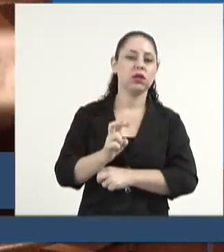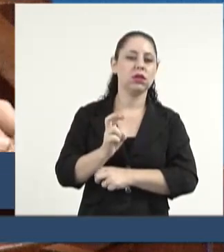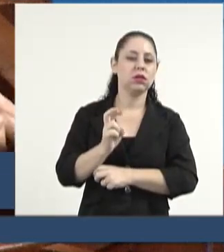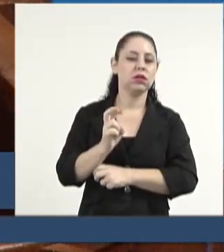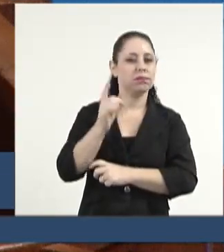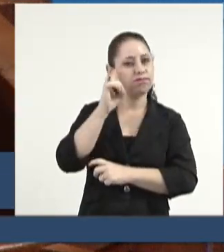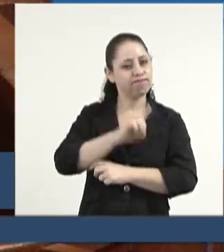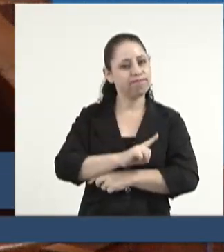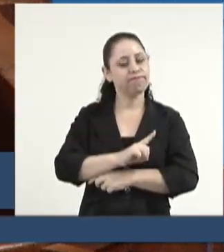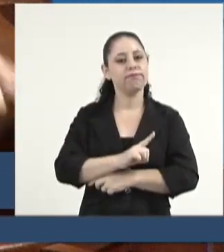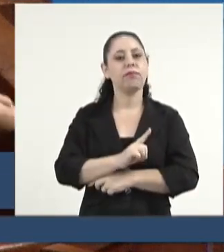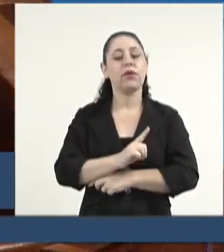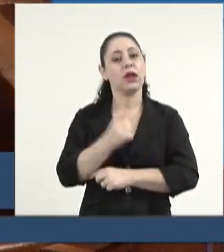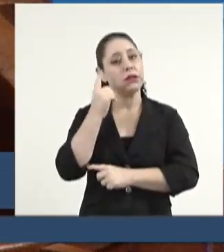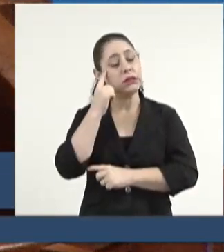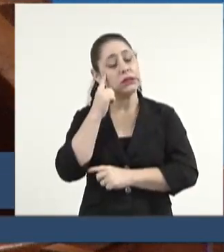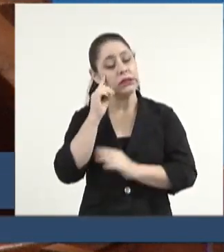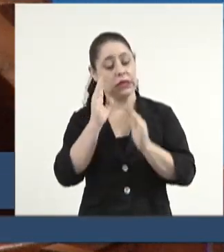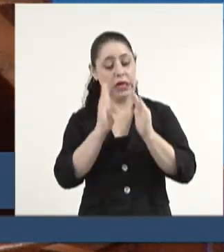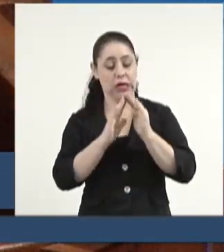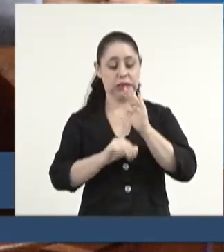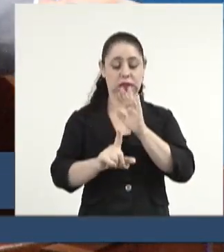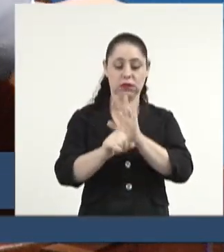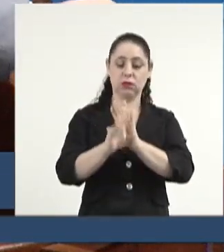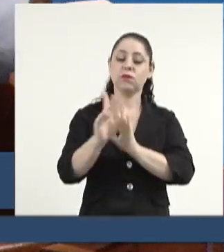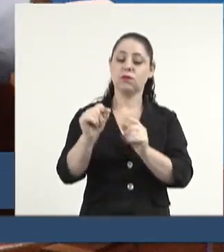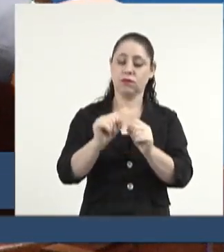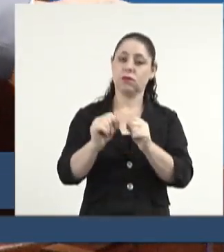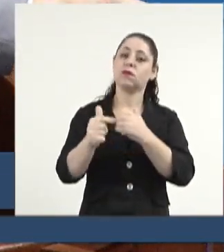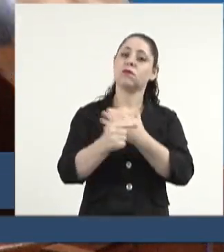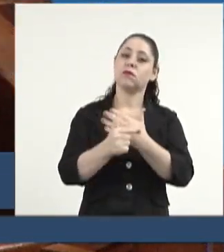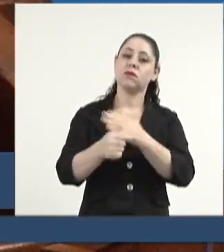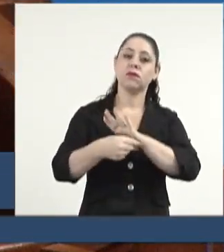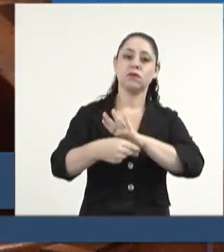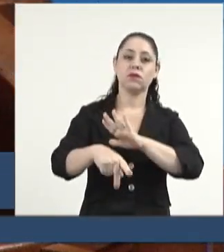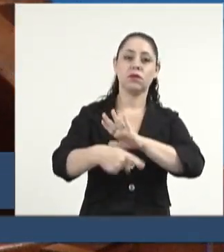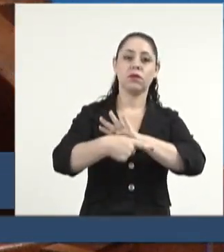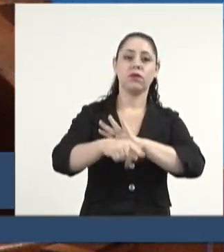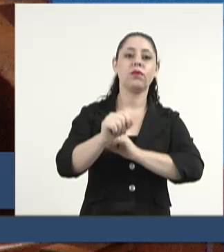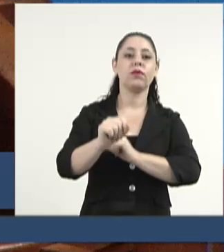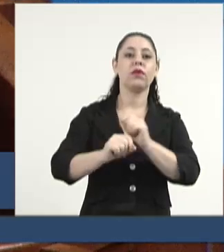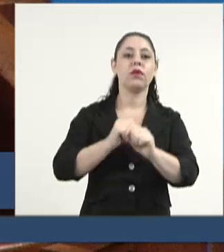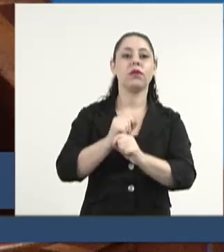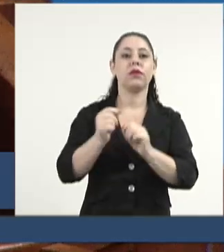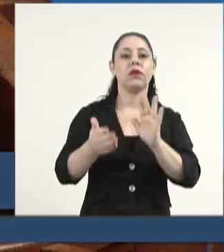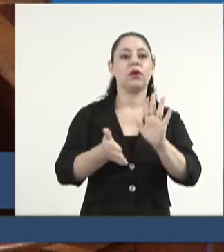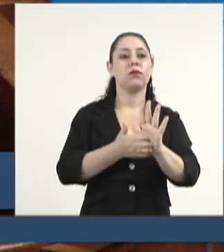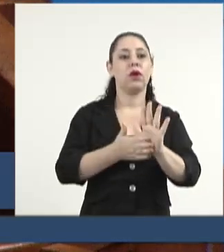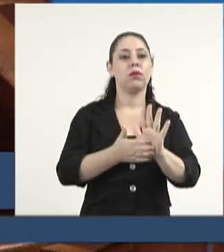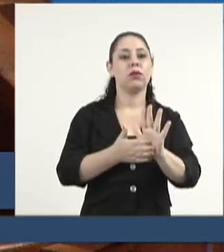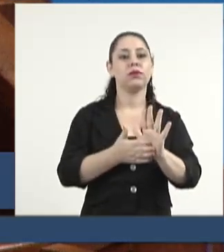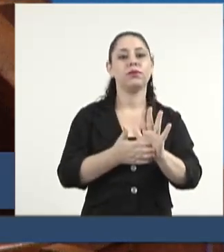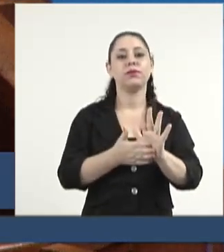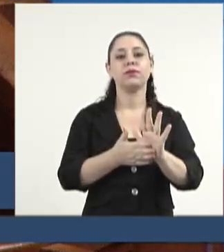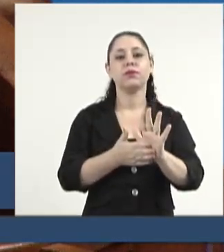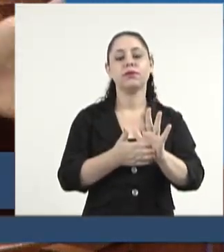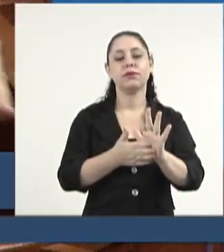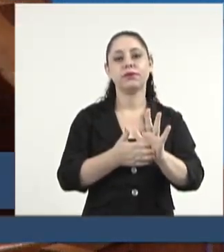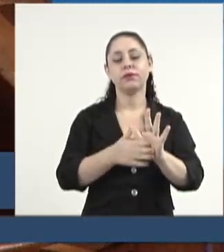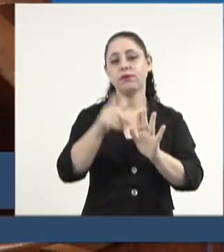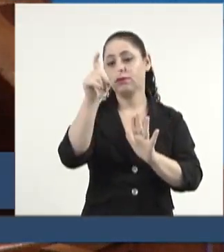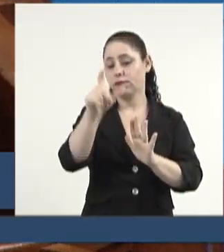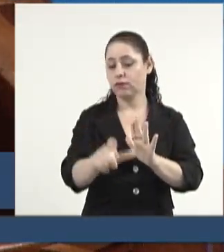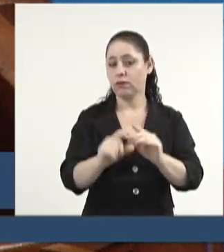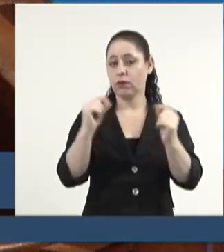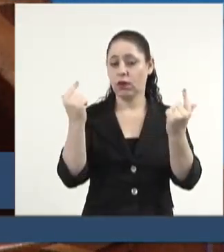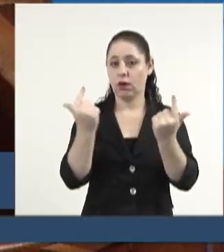dias, eu acho que a Casa tem feito a sua parte, a indicação foi uma indicação proposta pela Casa de Lei ao Governo